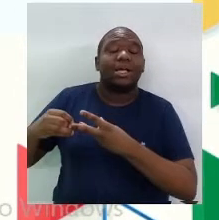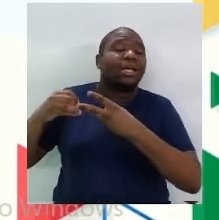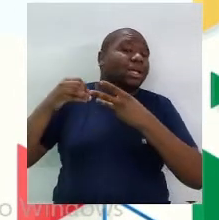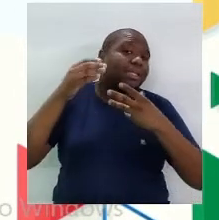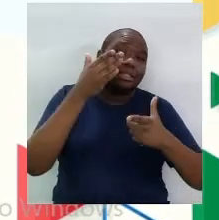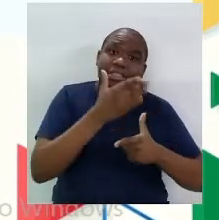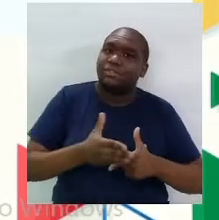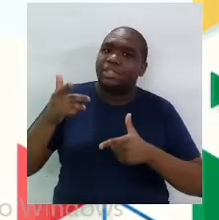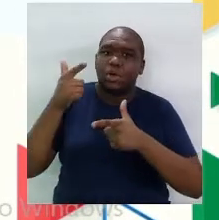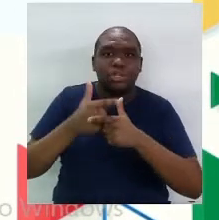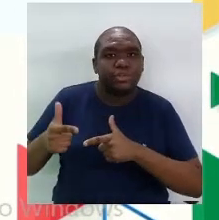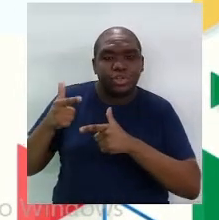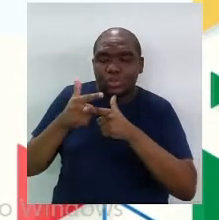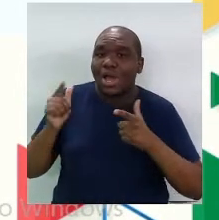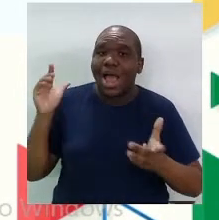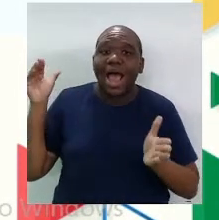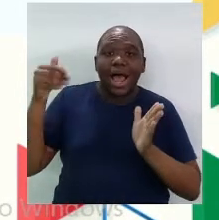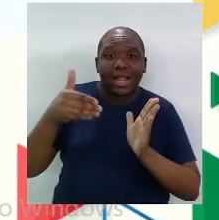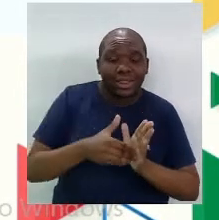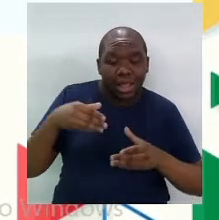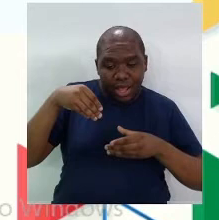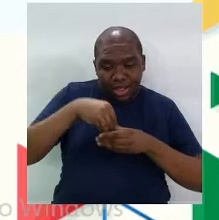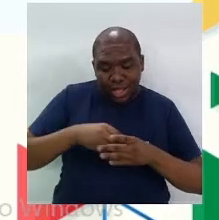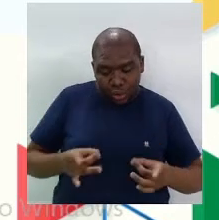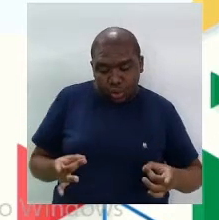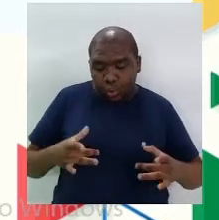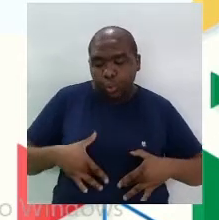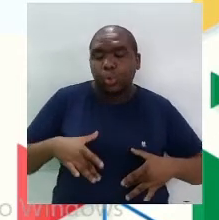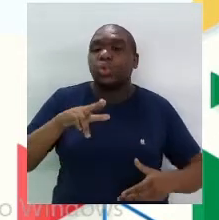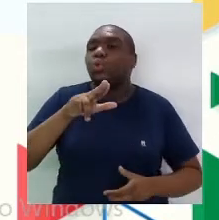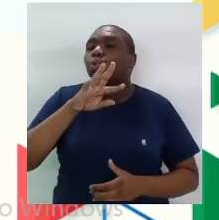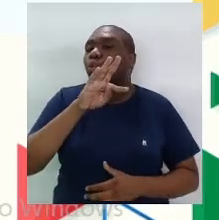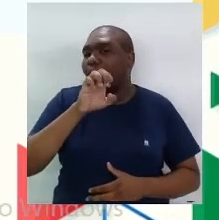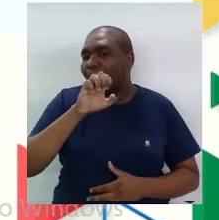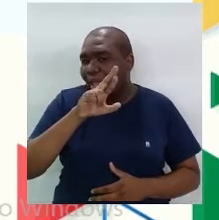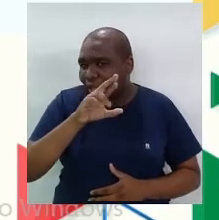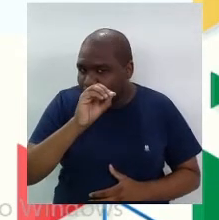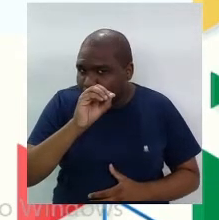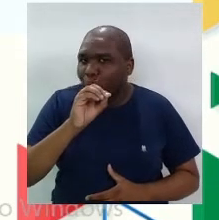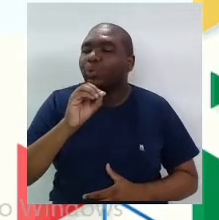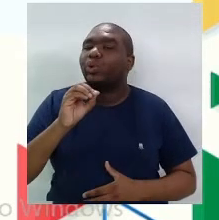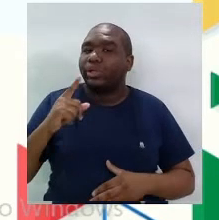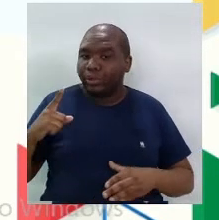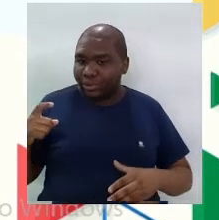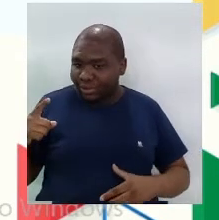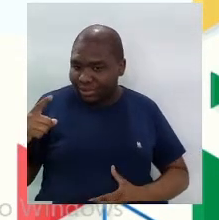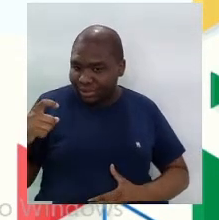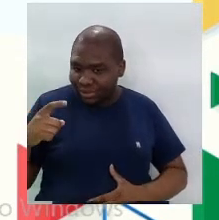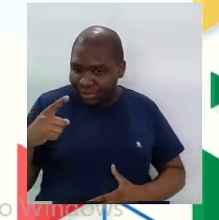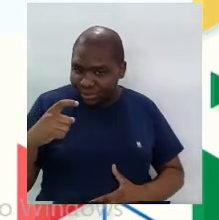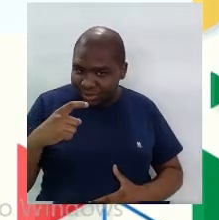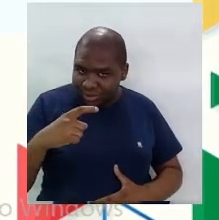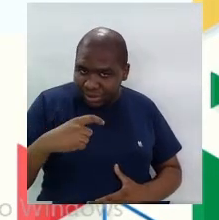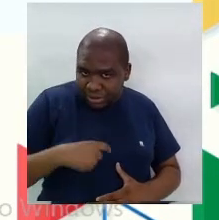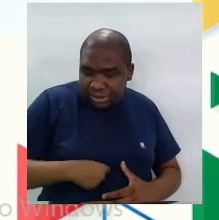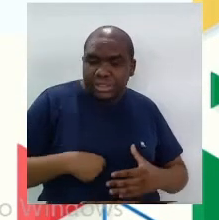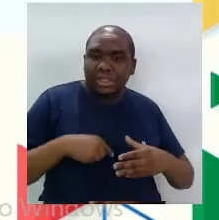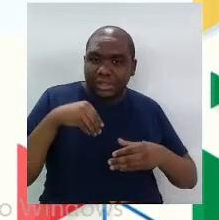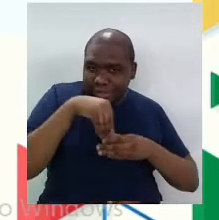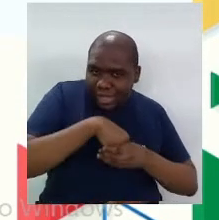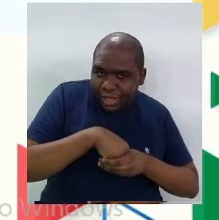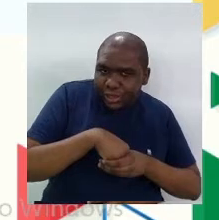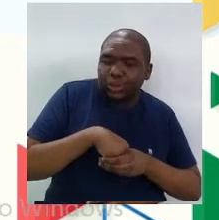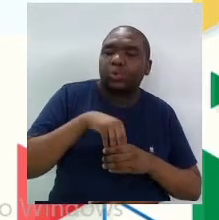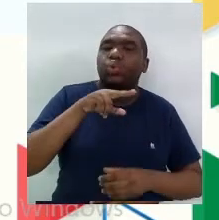divisões celulares, enquanto é levado em direção ao útero. O embrião ele implanta-se